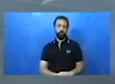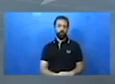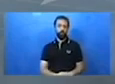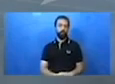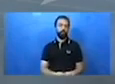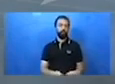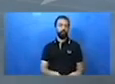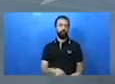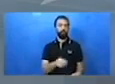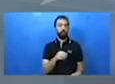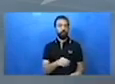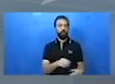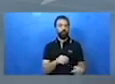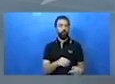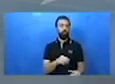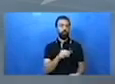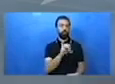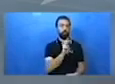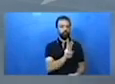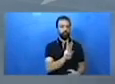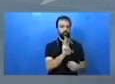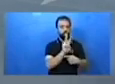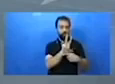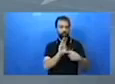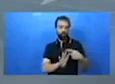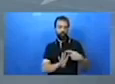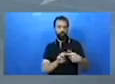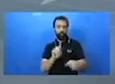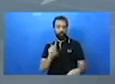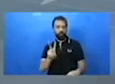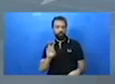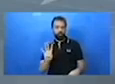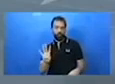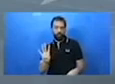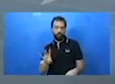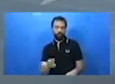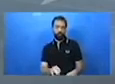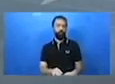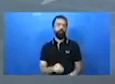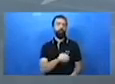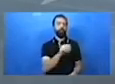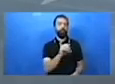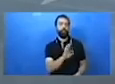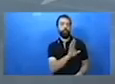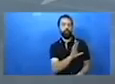3/4 de 24. Como que eu faço isso? Eu pego o